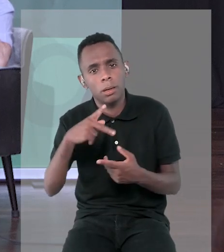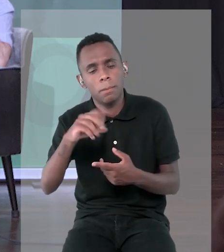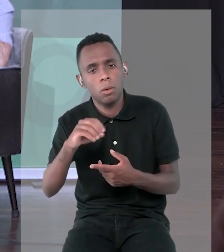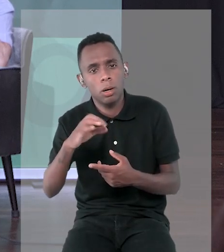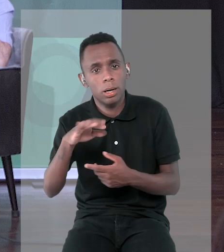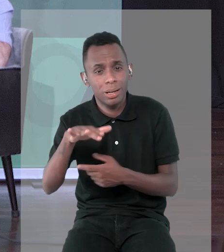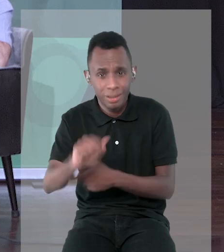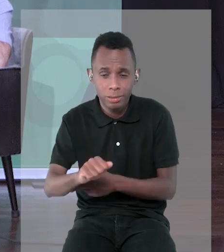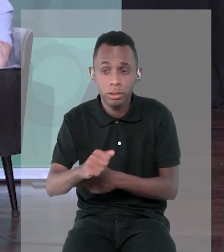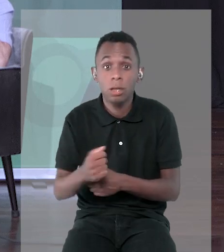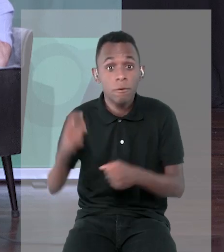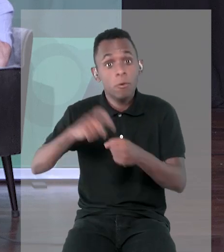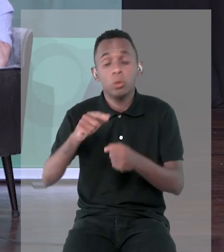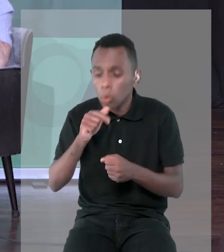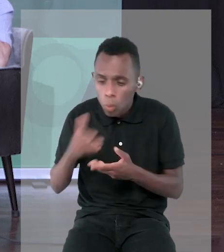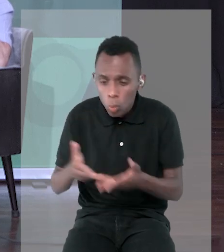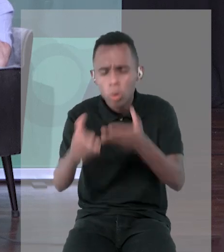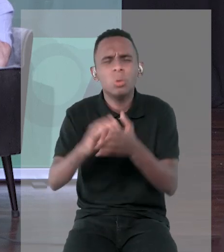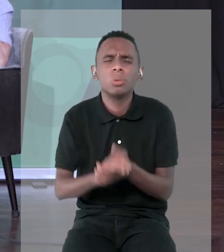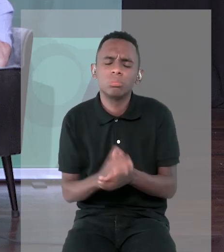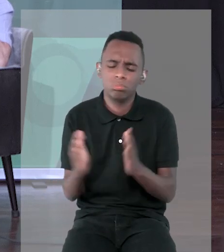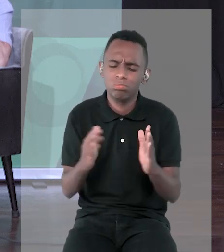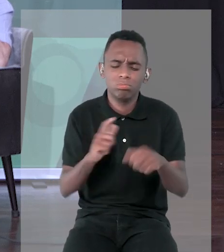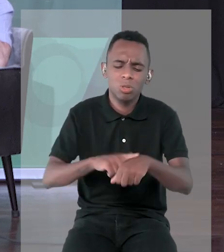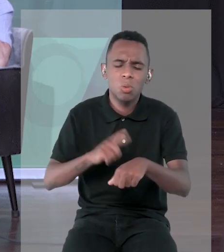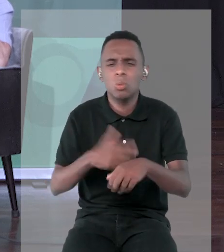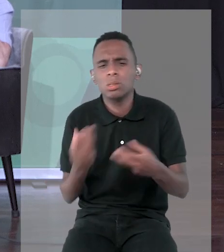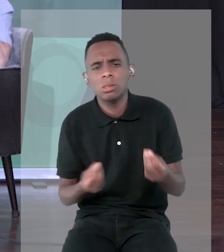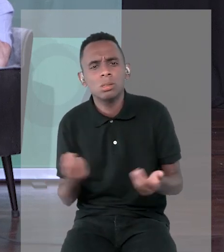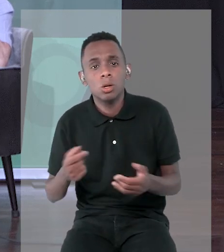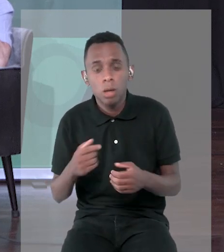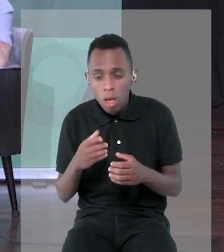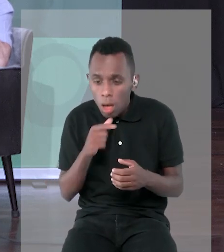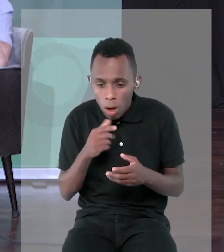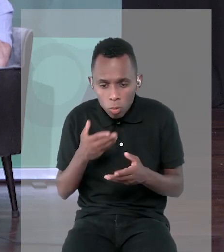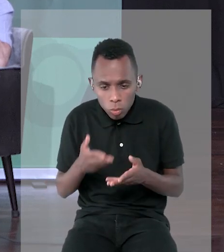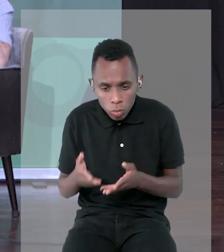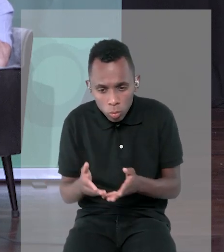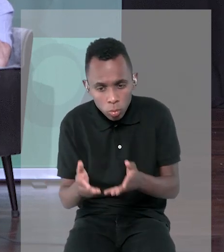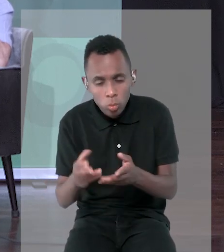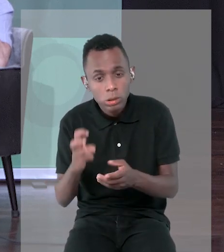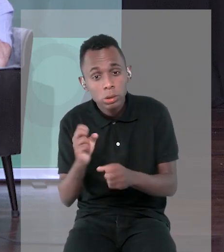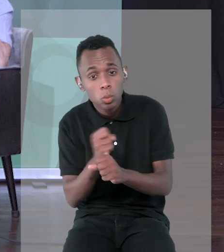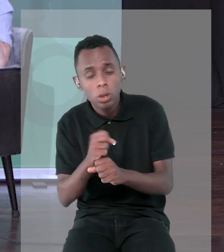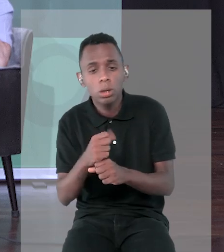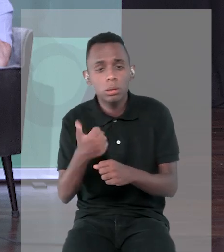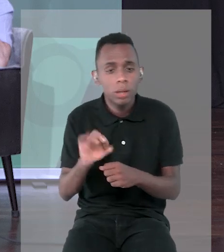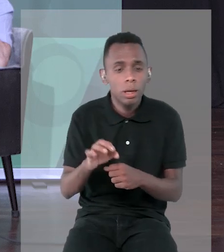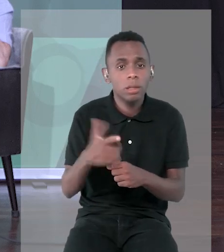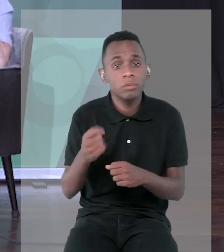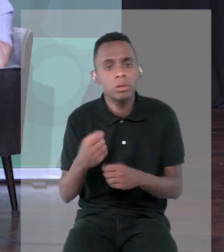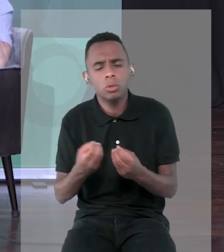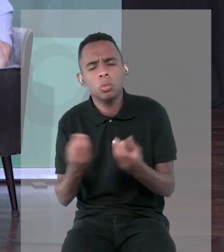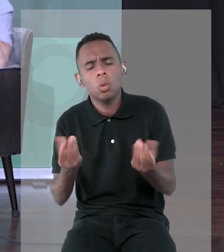nós recuperamos esse rio. E quanto tempo, assim, uma nascente começa a pingar, digamos assim, em 5 anos, 10 anos, 20 anos? Não, é muito